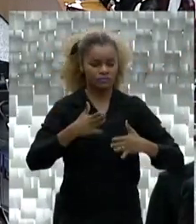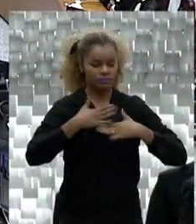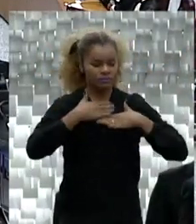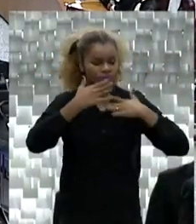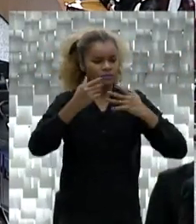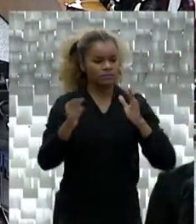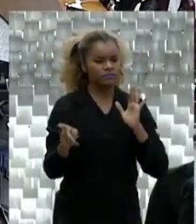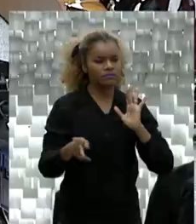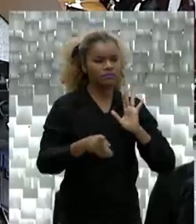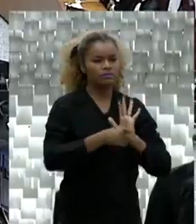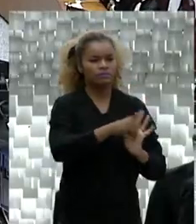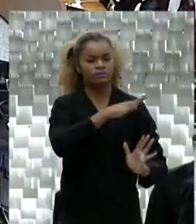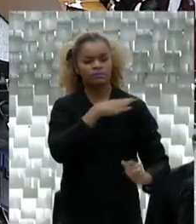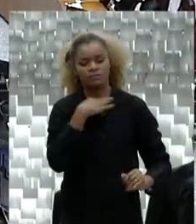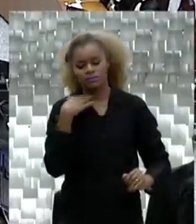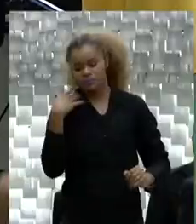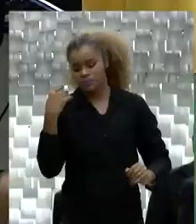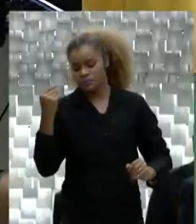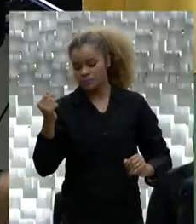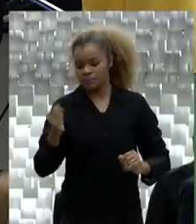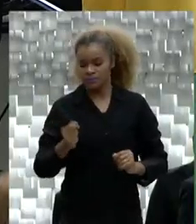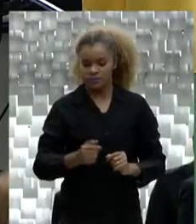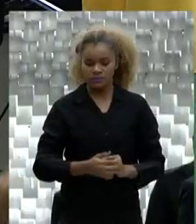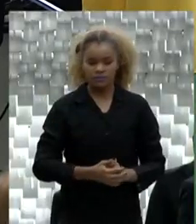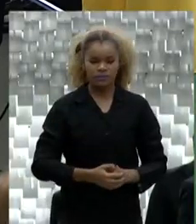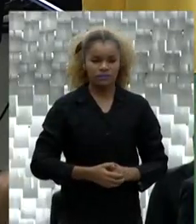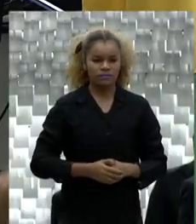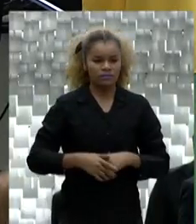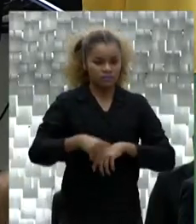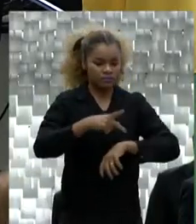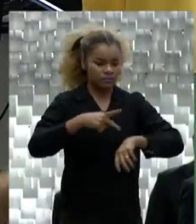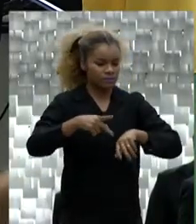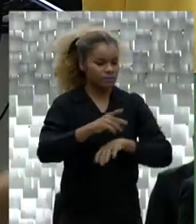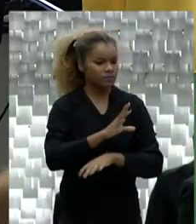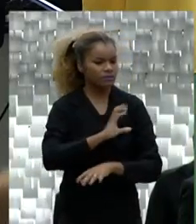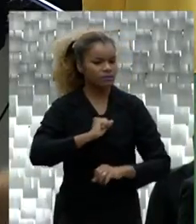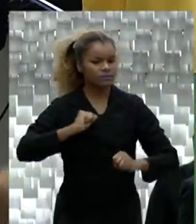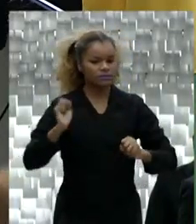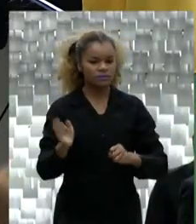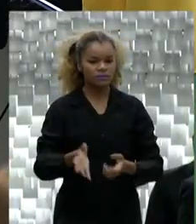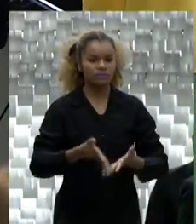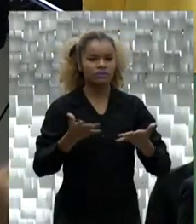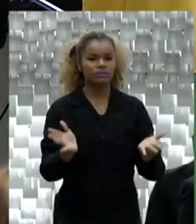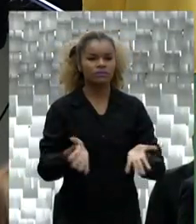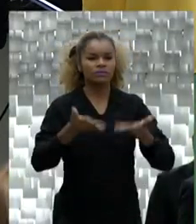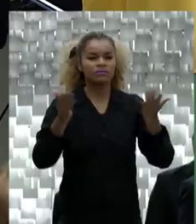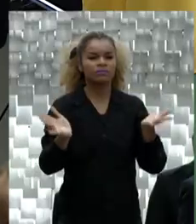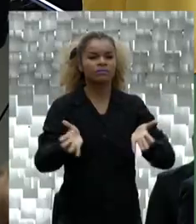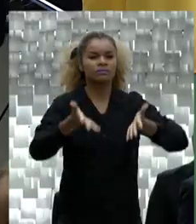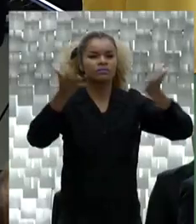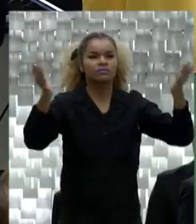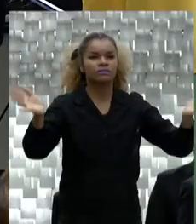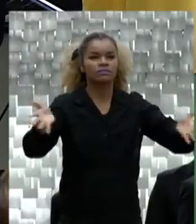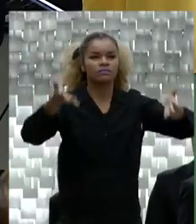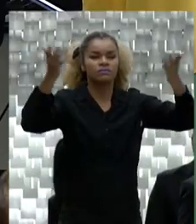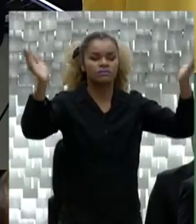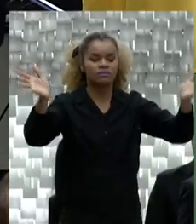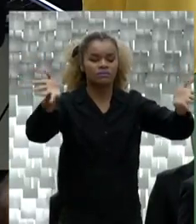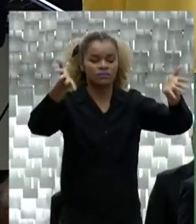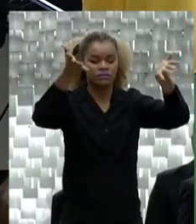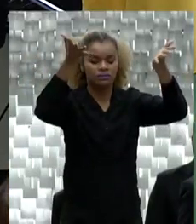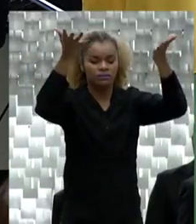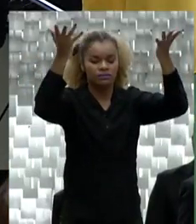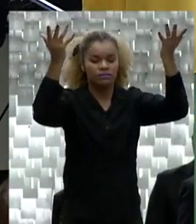desafio o nosso peito à própria morte. Ó pátria amada, idolatrada,